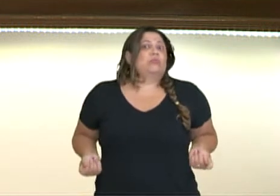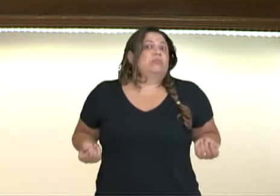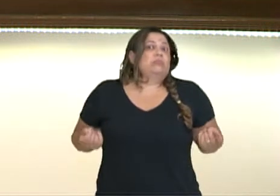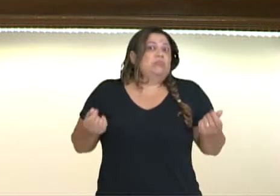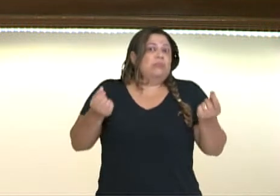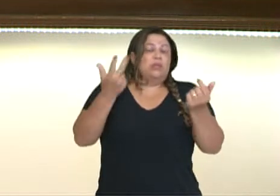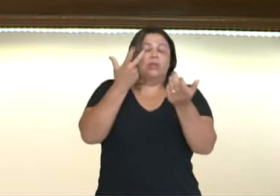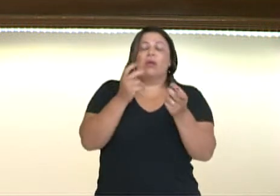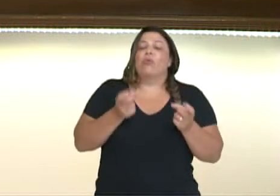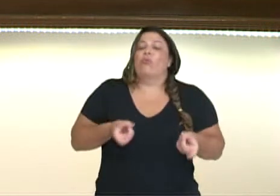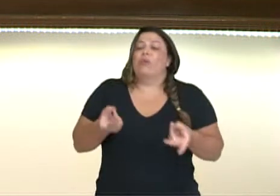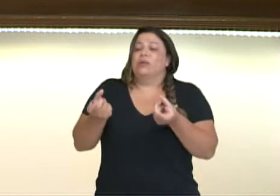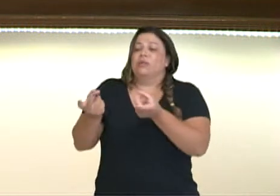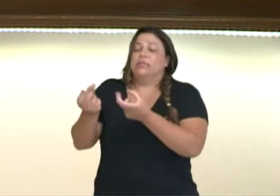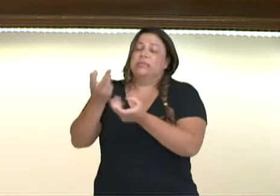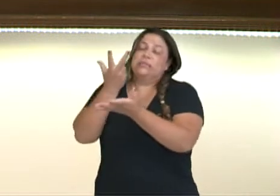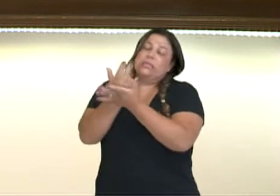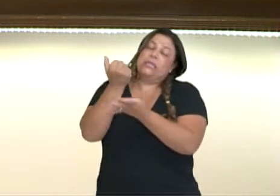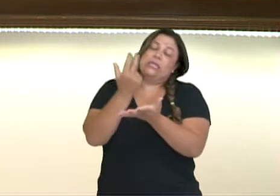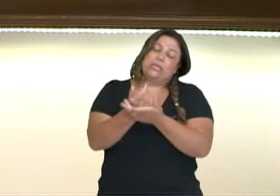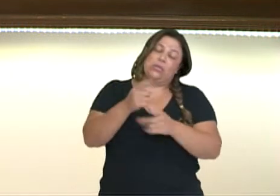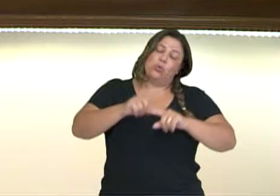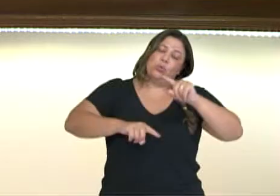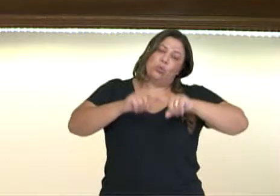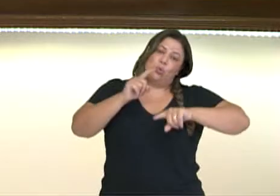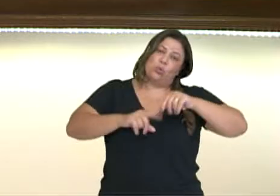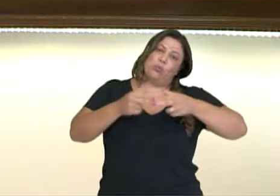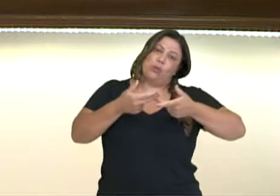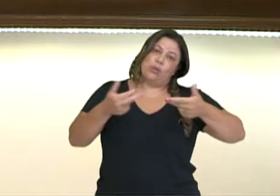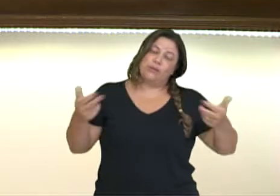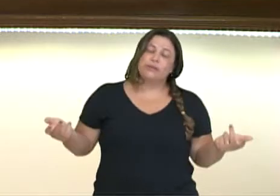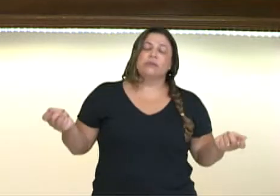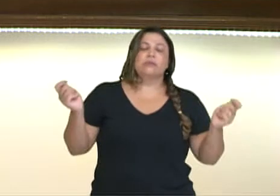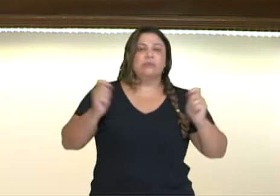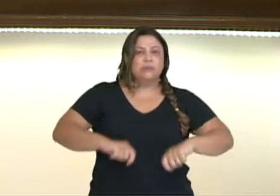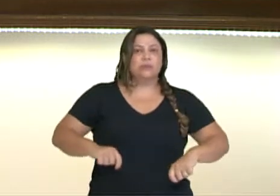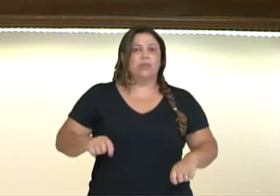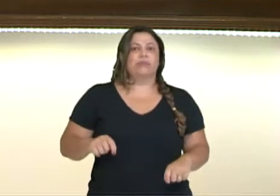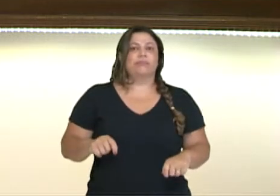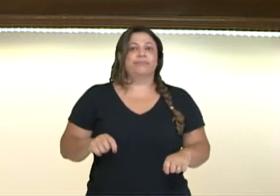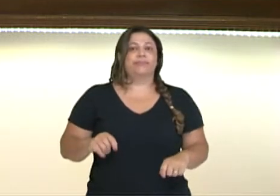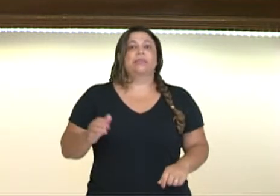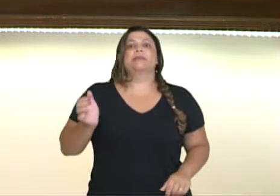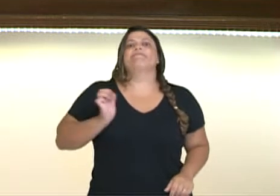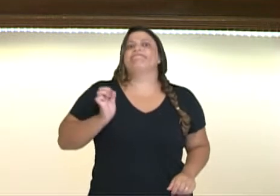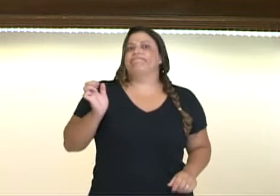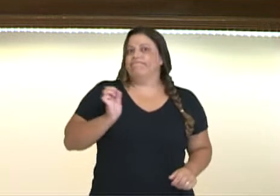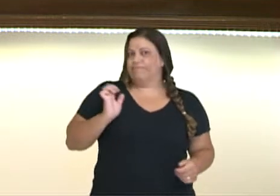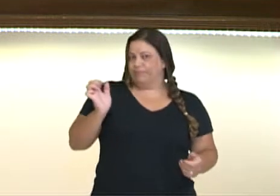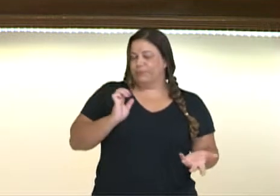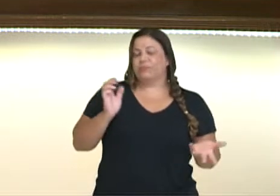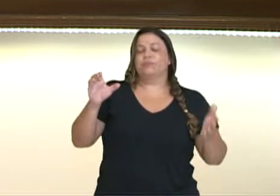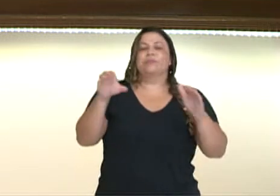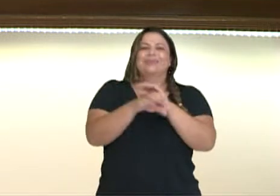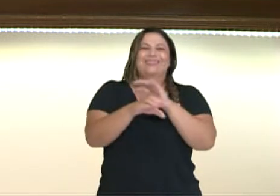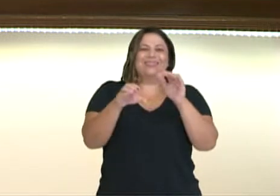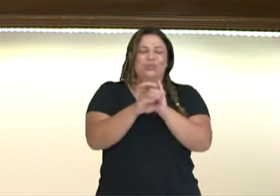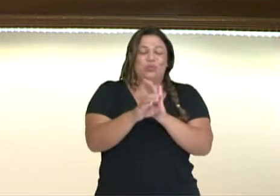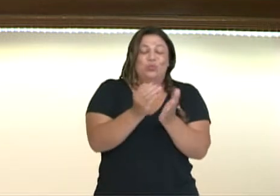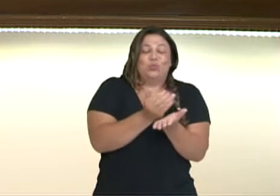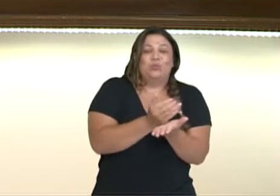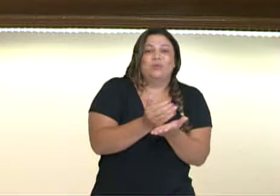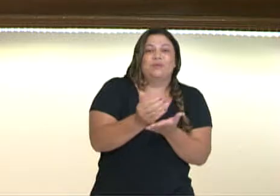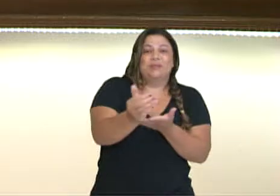compra de produtos. Então são comerciantes que começam a ganhar bastante capital. Tem ali o início do capitalismo como a